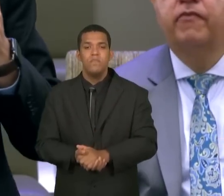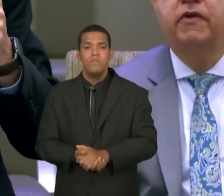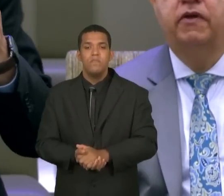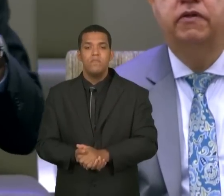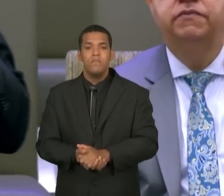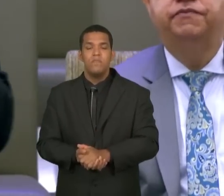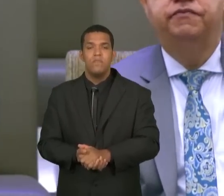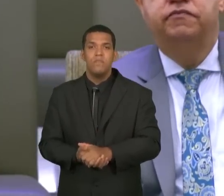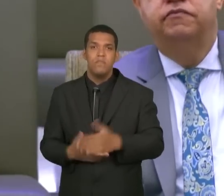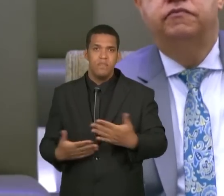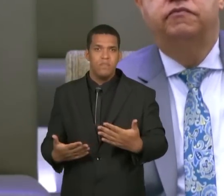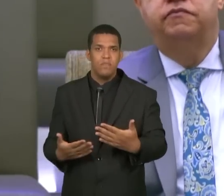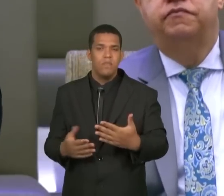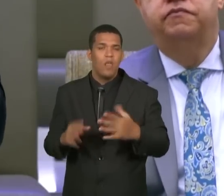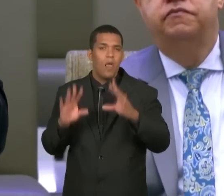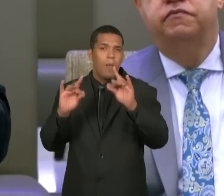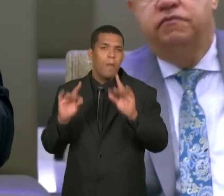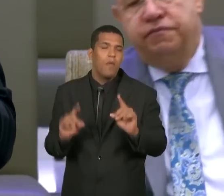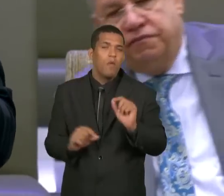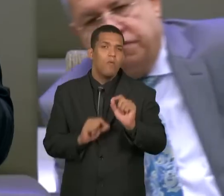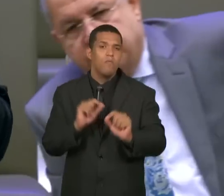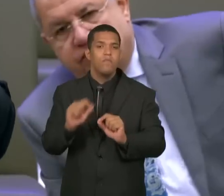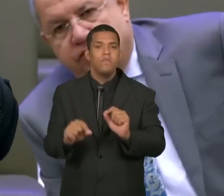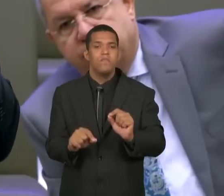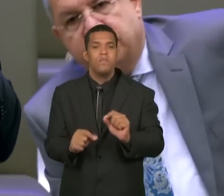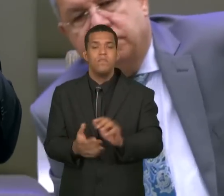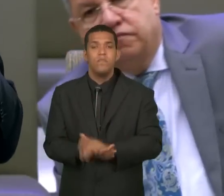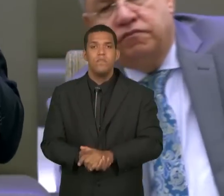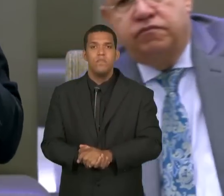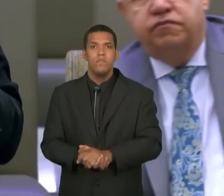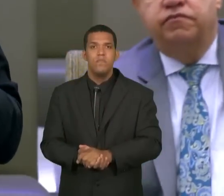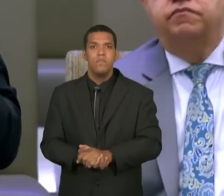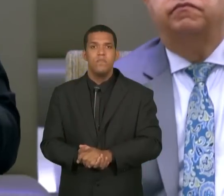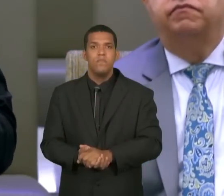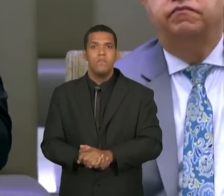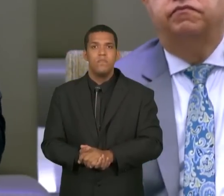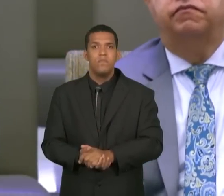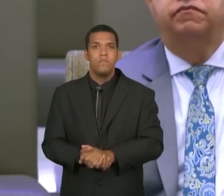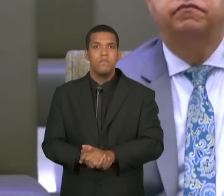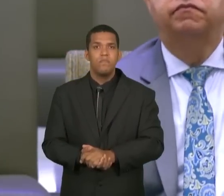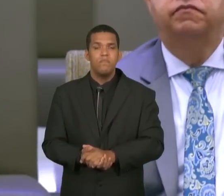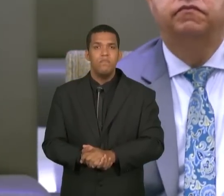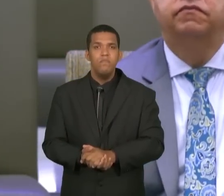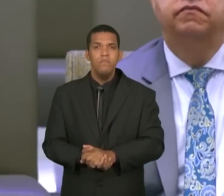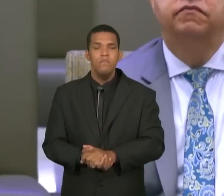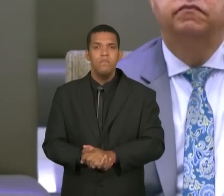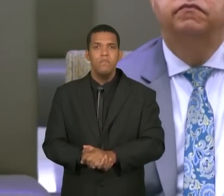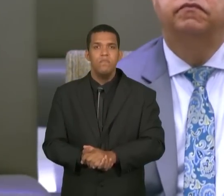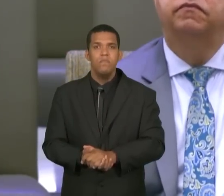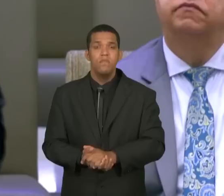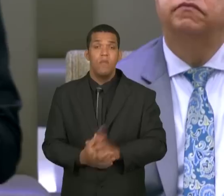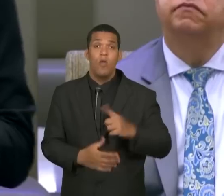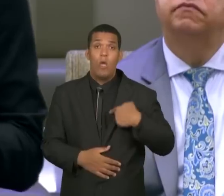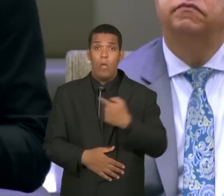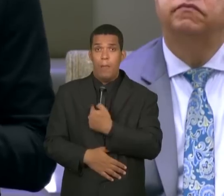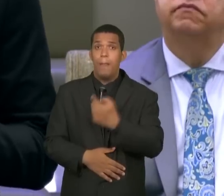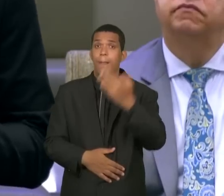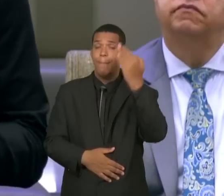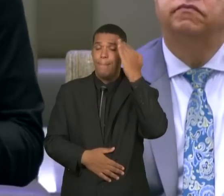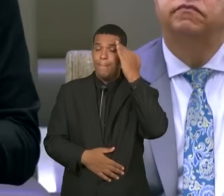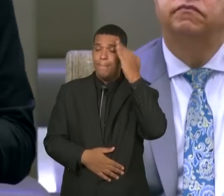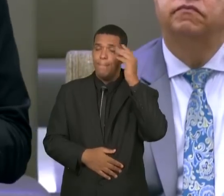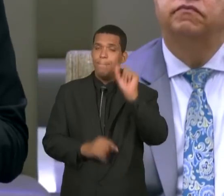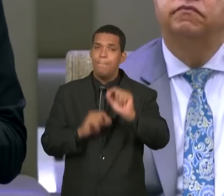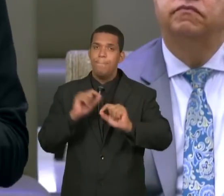esta Nossa reflexão a obediência e a onipresença e nós sabemos que